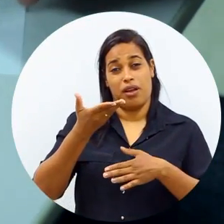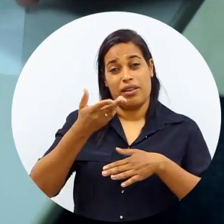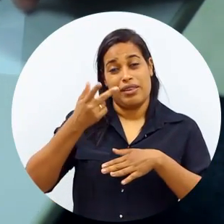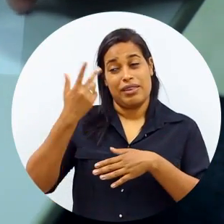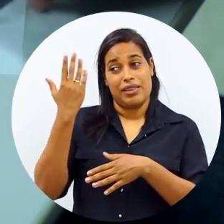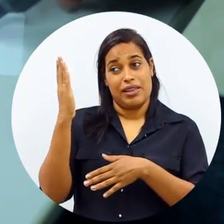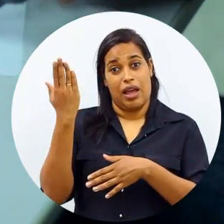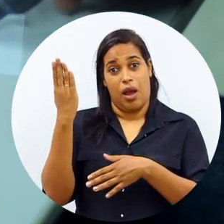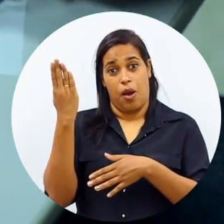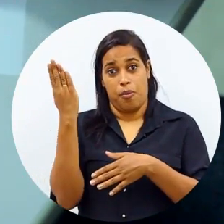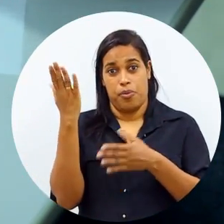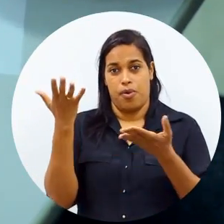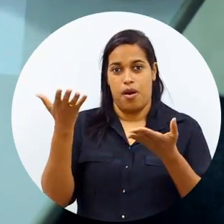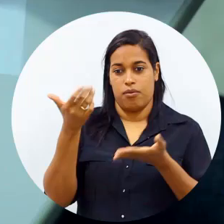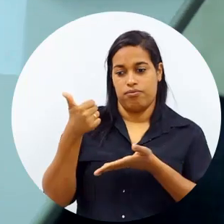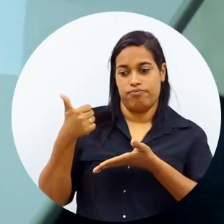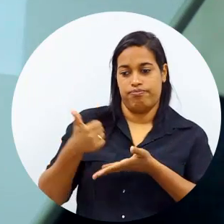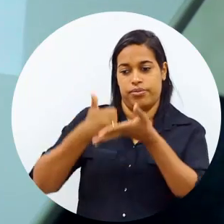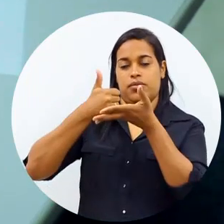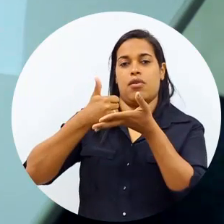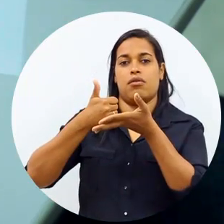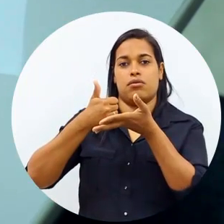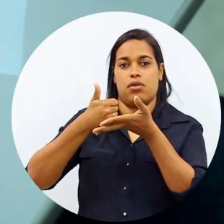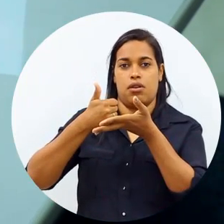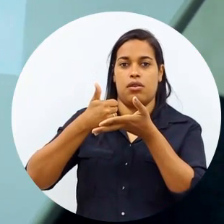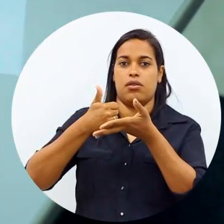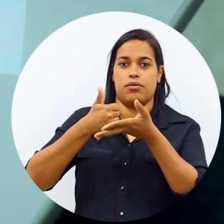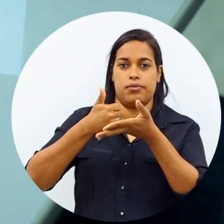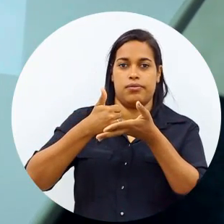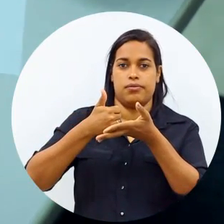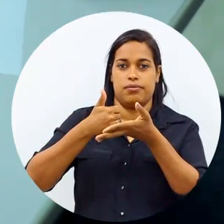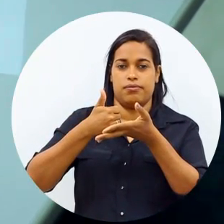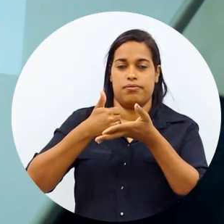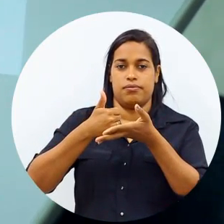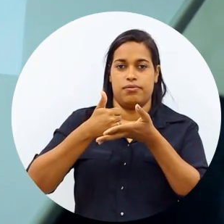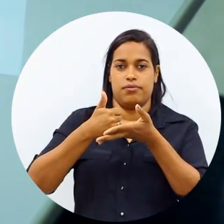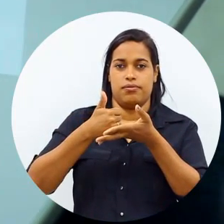Uma tábua apoiada